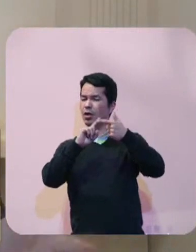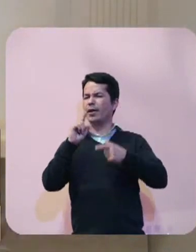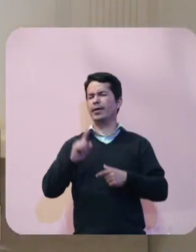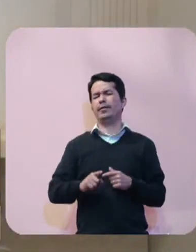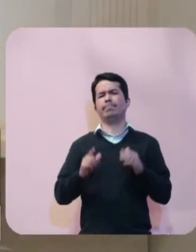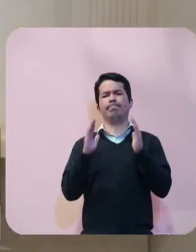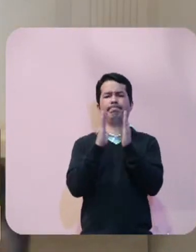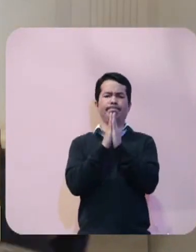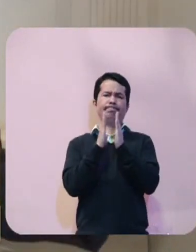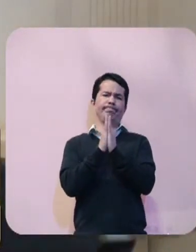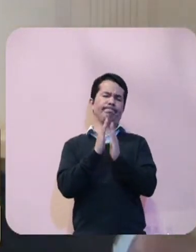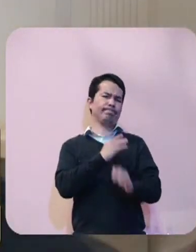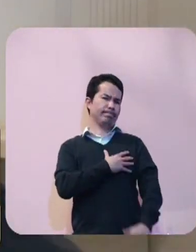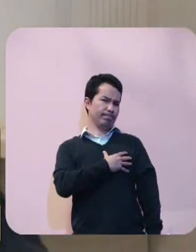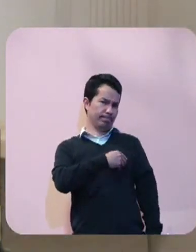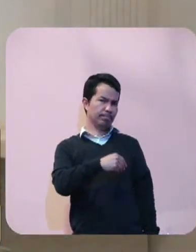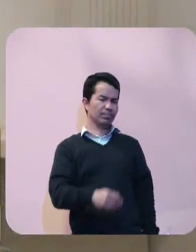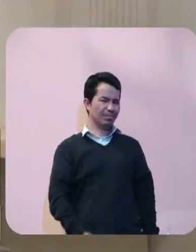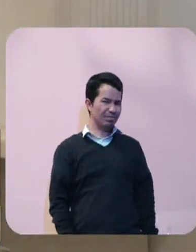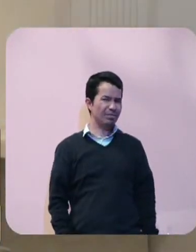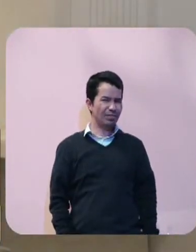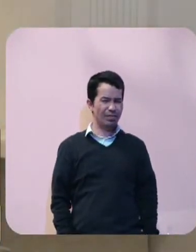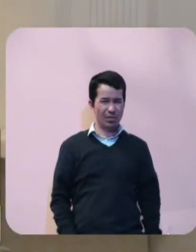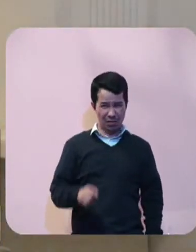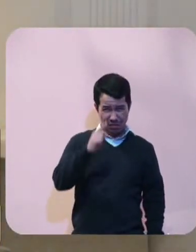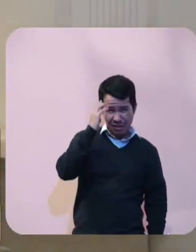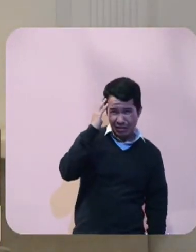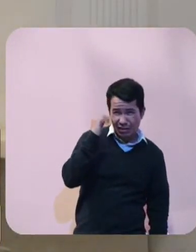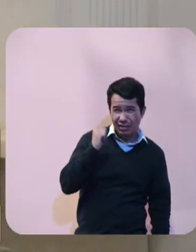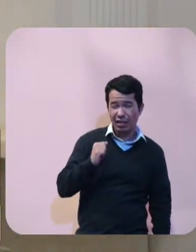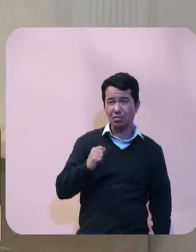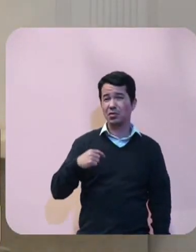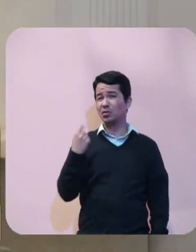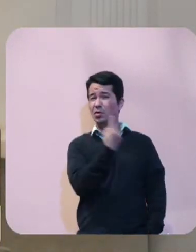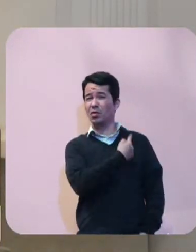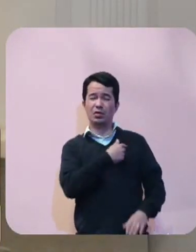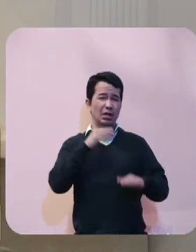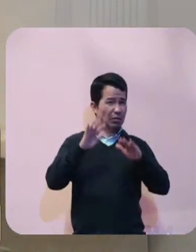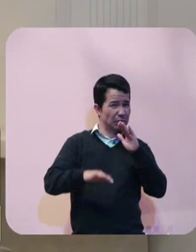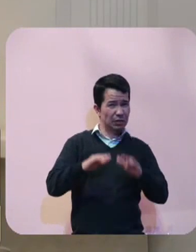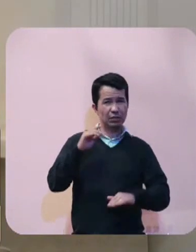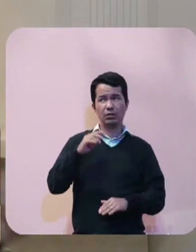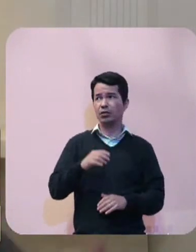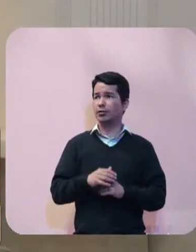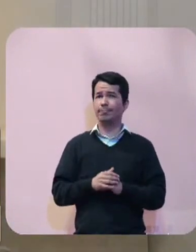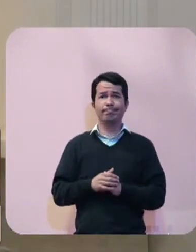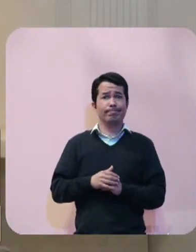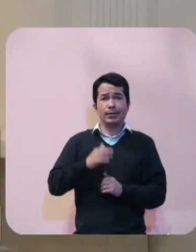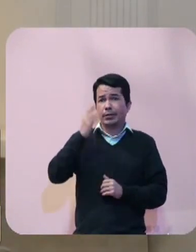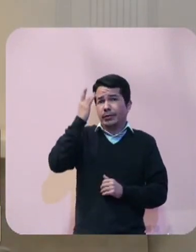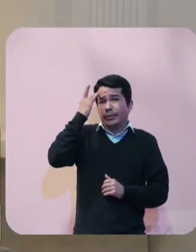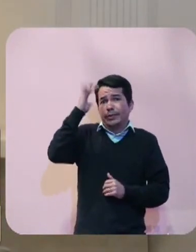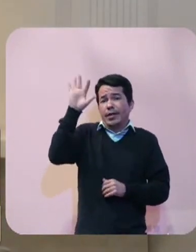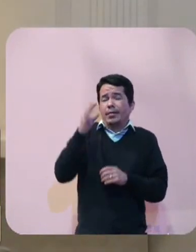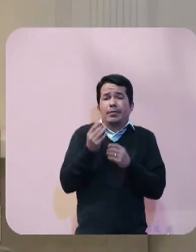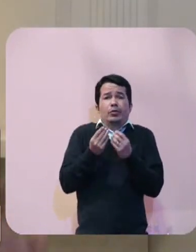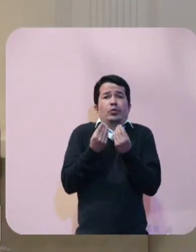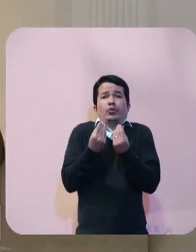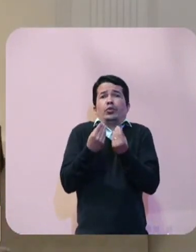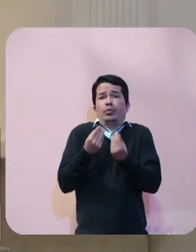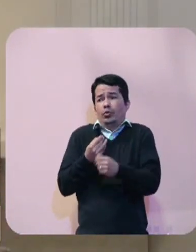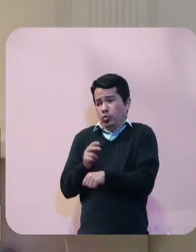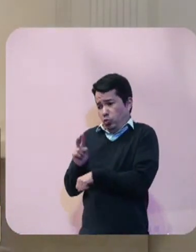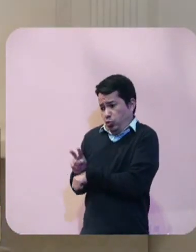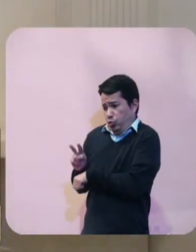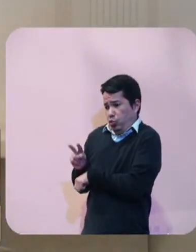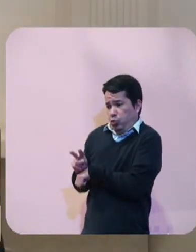Porque muitas vezes a gente não vai conseguir tratar do coração deles. A gente vai ter os nossos limites, mas nós temos um